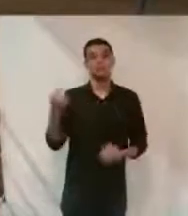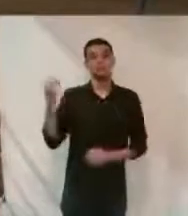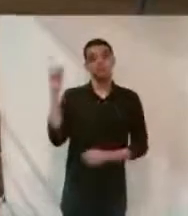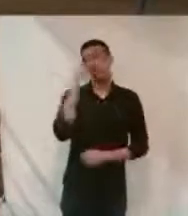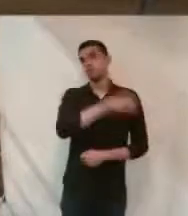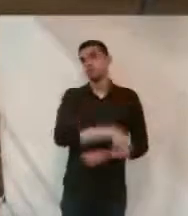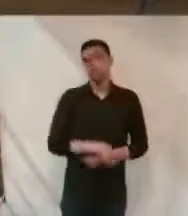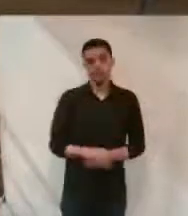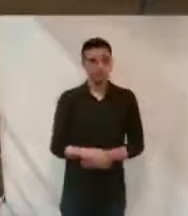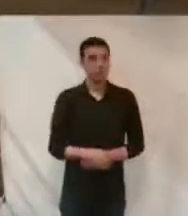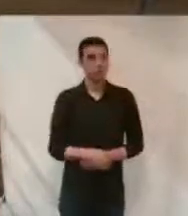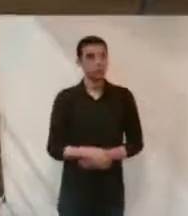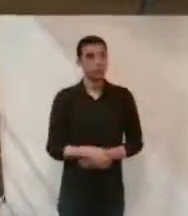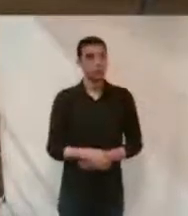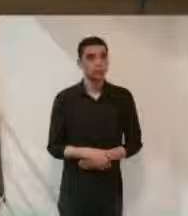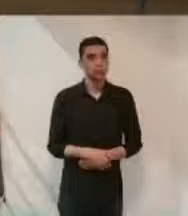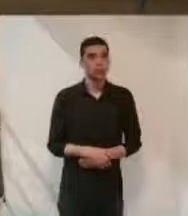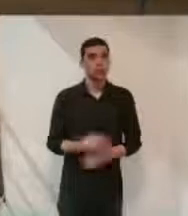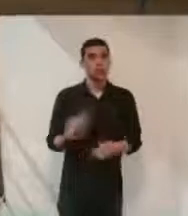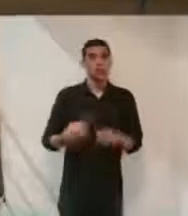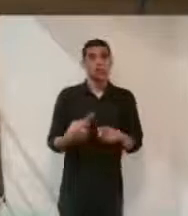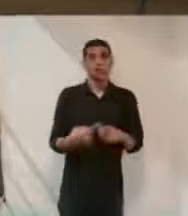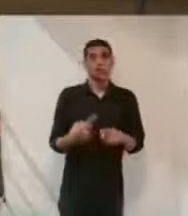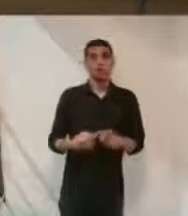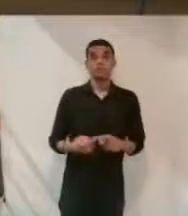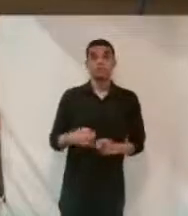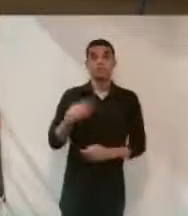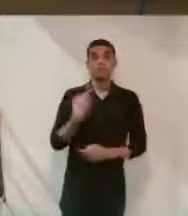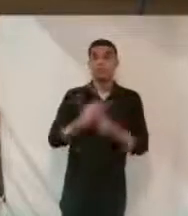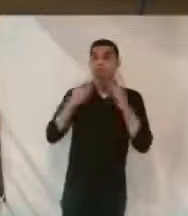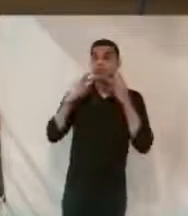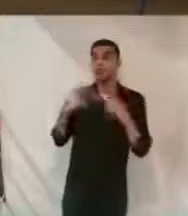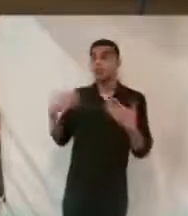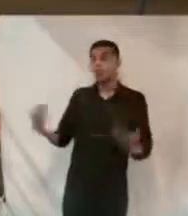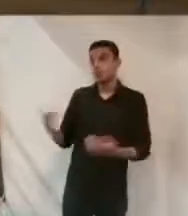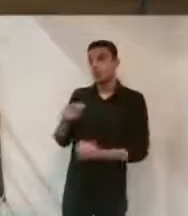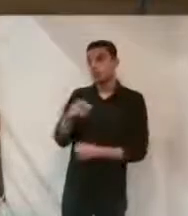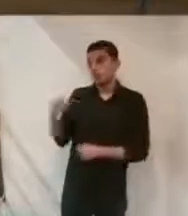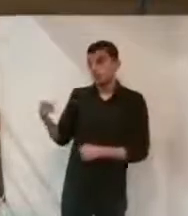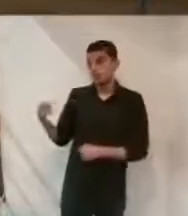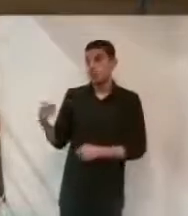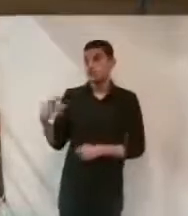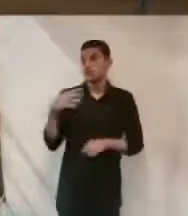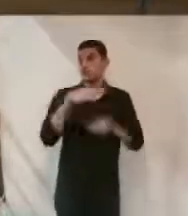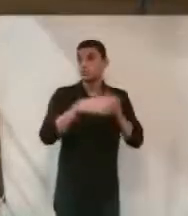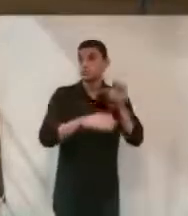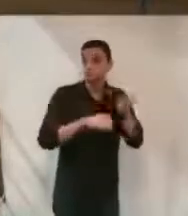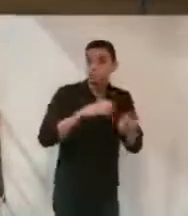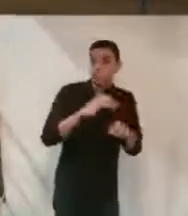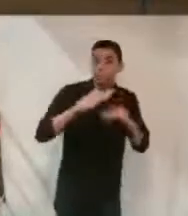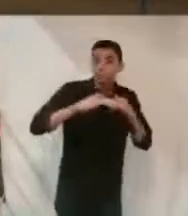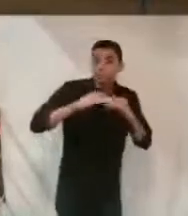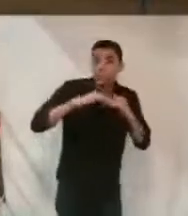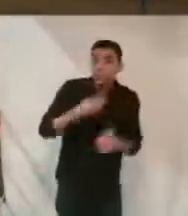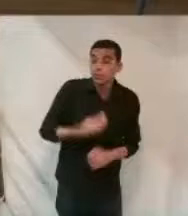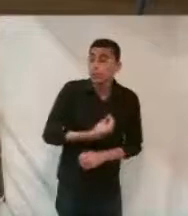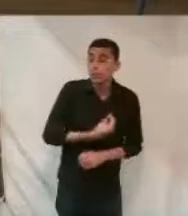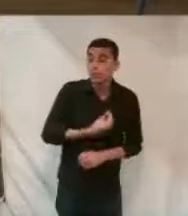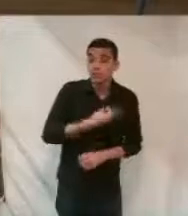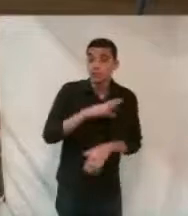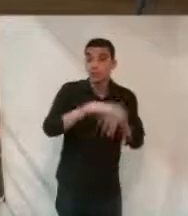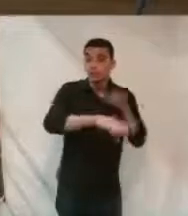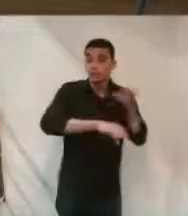quando naquele lixão tem pessoas que sobrevivem daquele mínimo existencial, se aqui a gente pode tratar